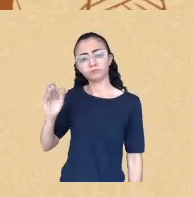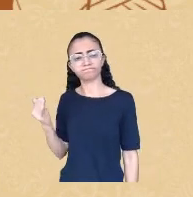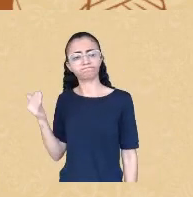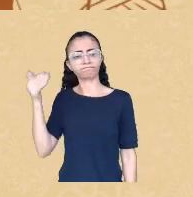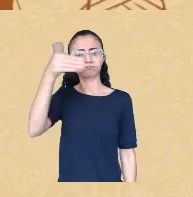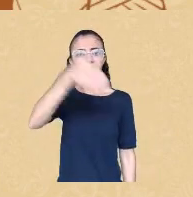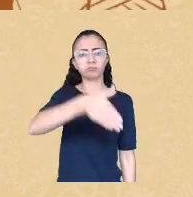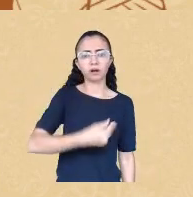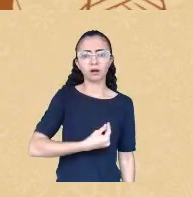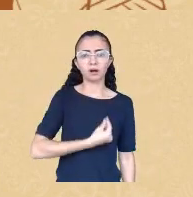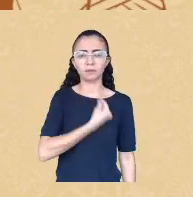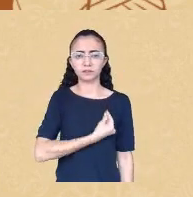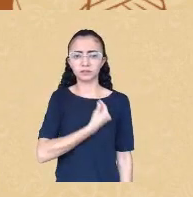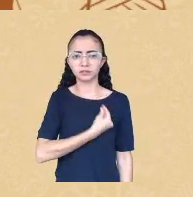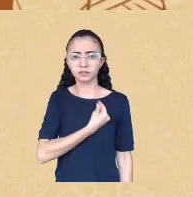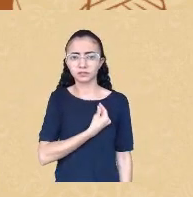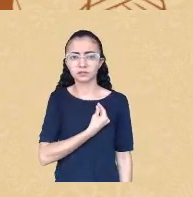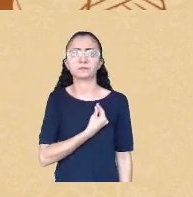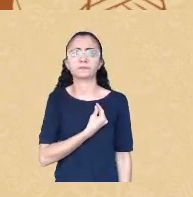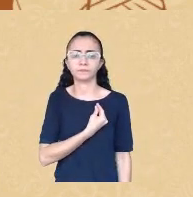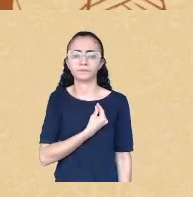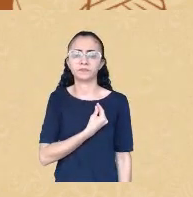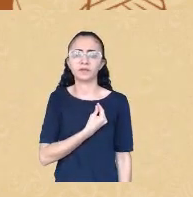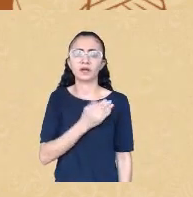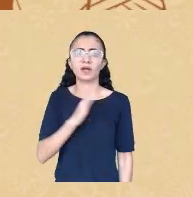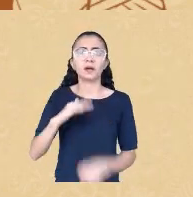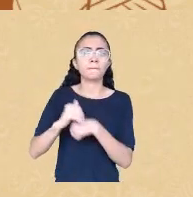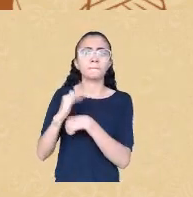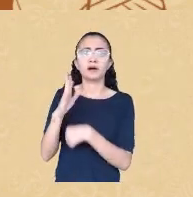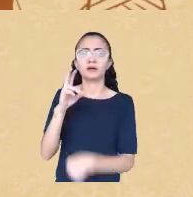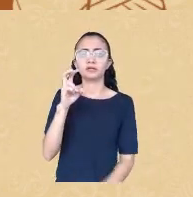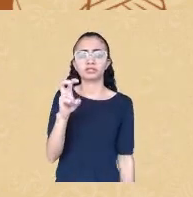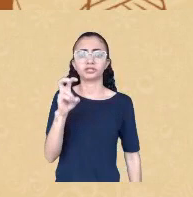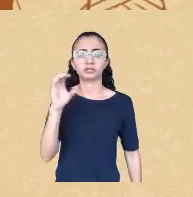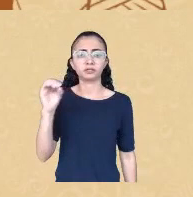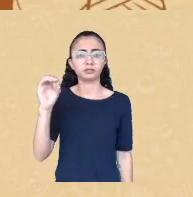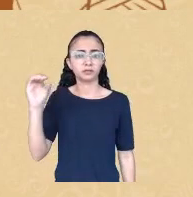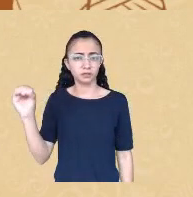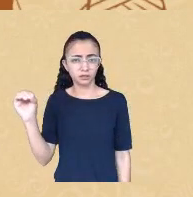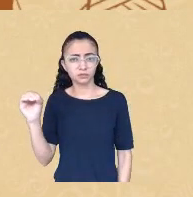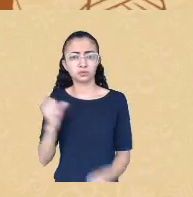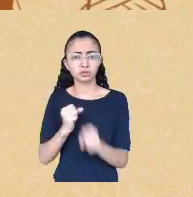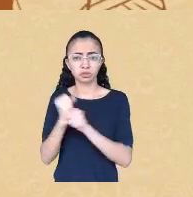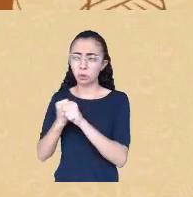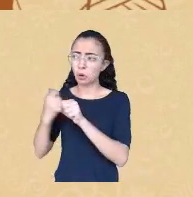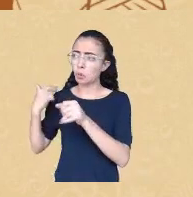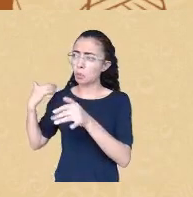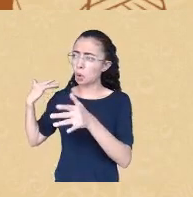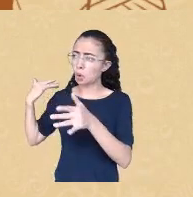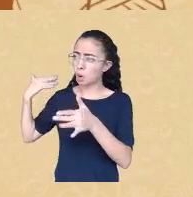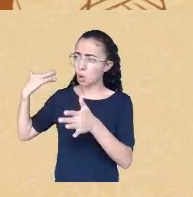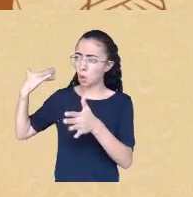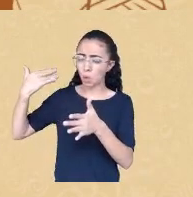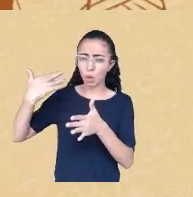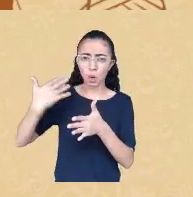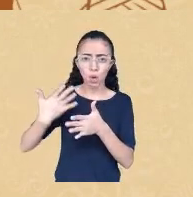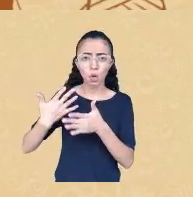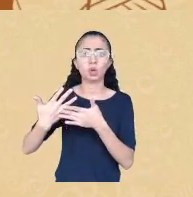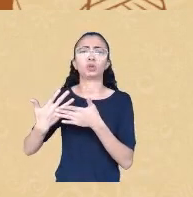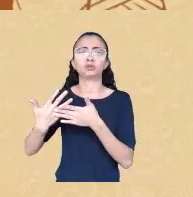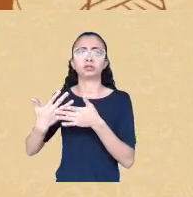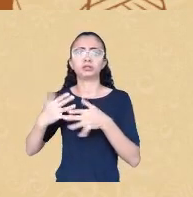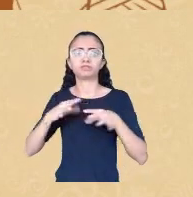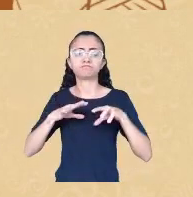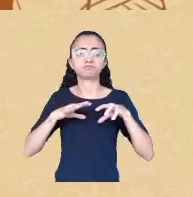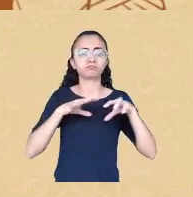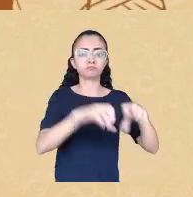início dos mais de 500 anos, né, neste país, de colonização, de invasão,